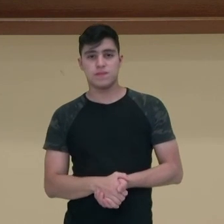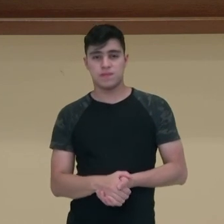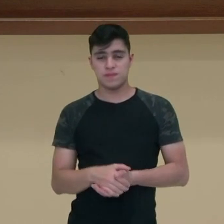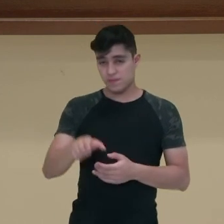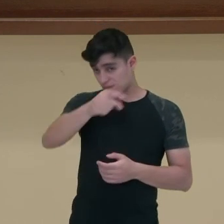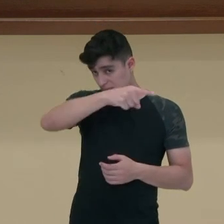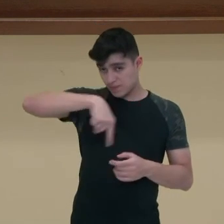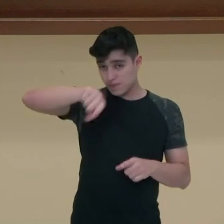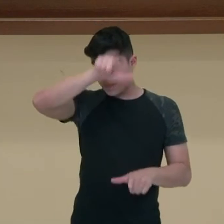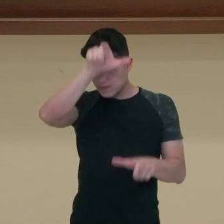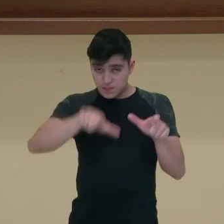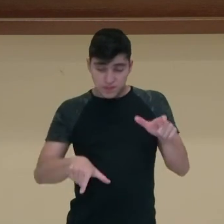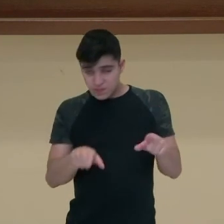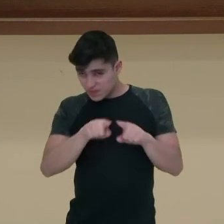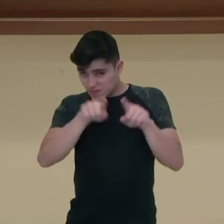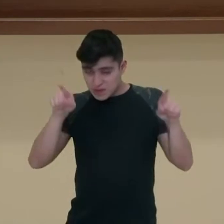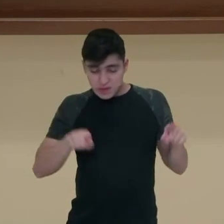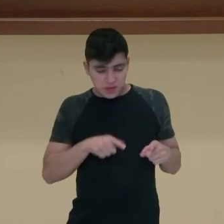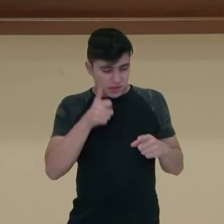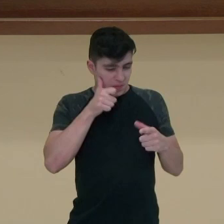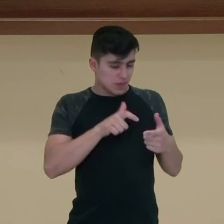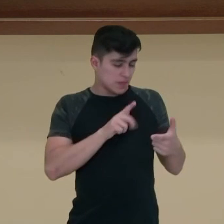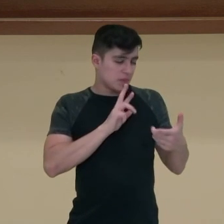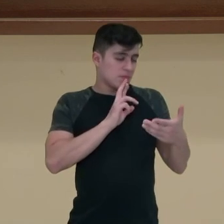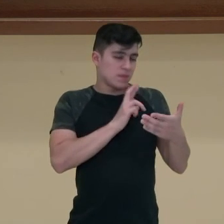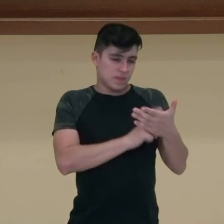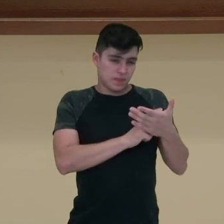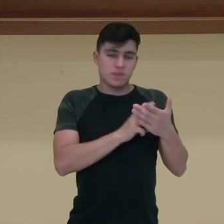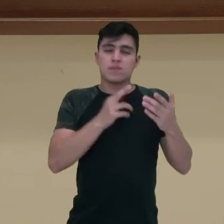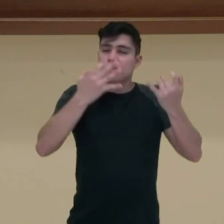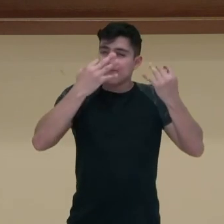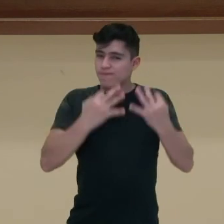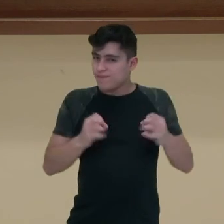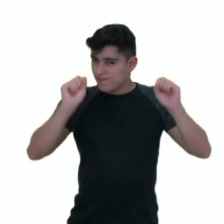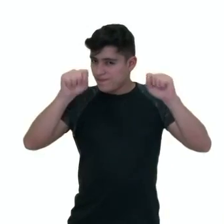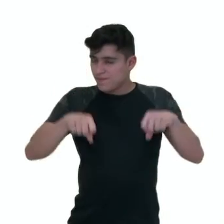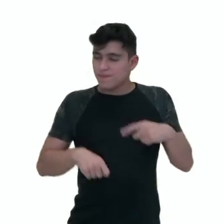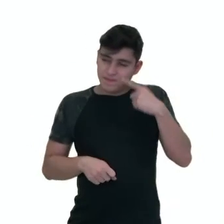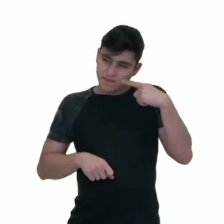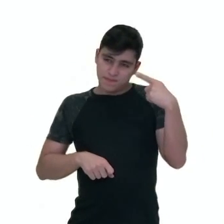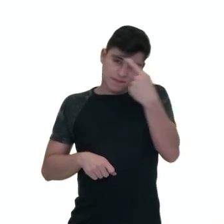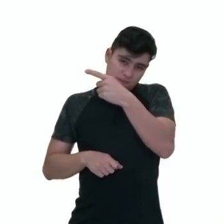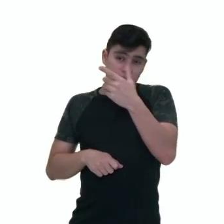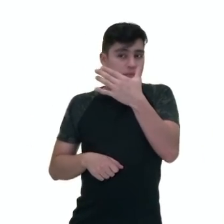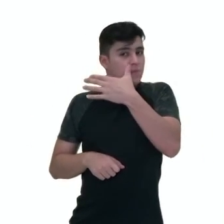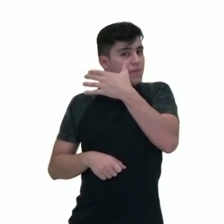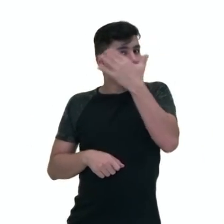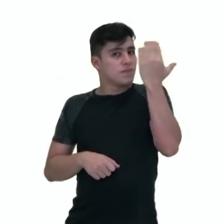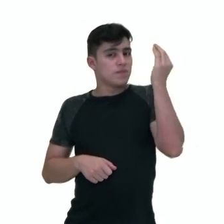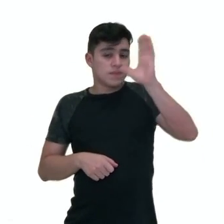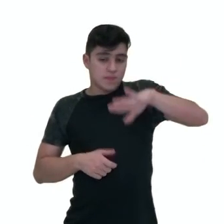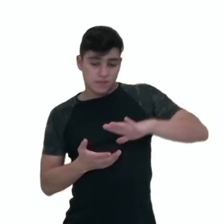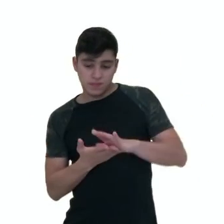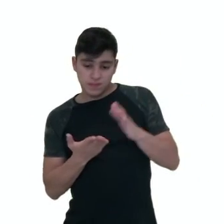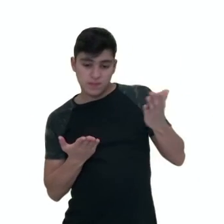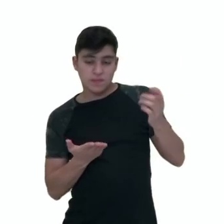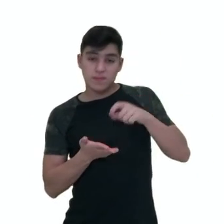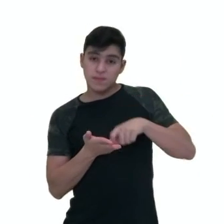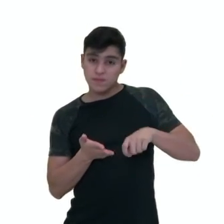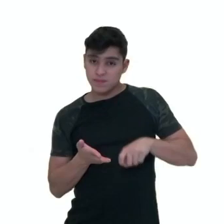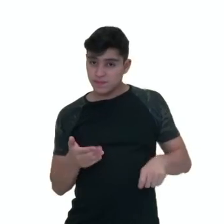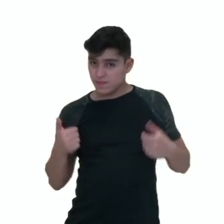E aí, pessoal, conseguiram responder? Eu tenho certeza que sim. Vamos lá. Não esqueçam de pegar os seus cadernos e vamos